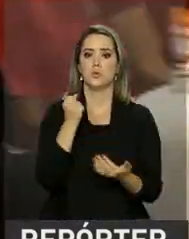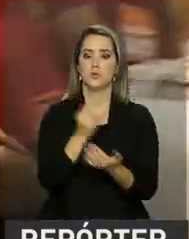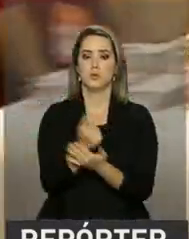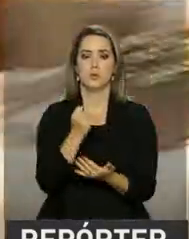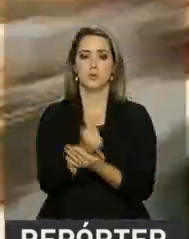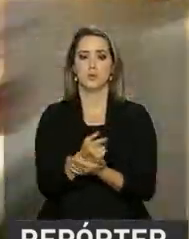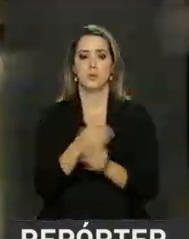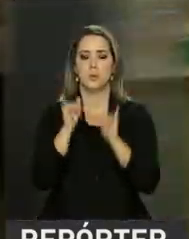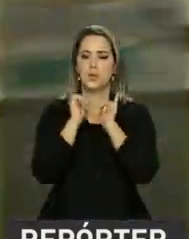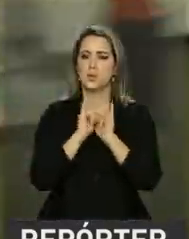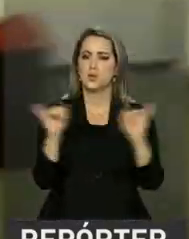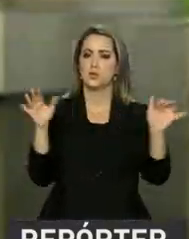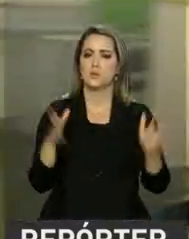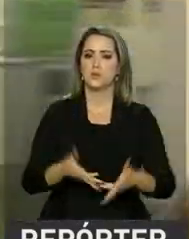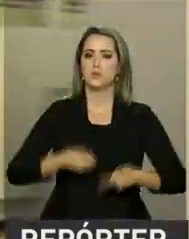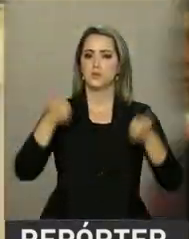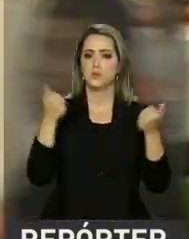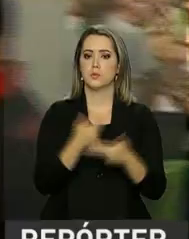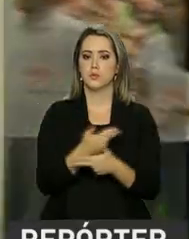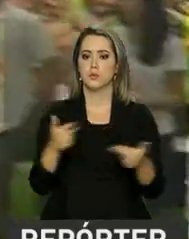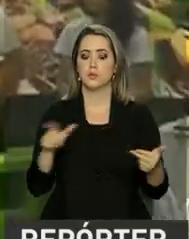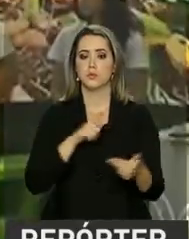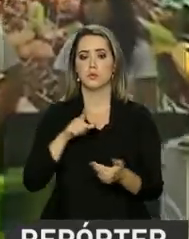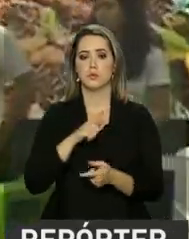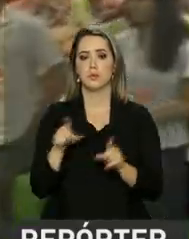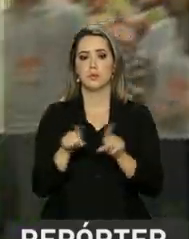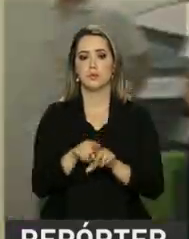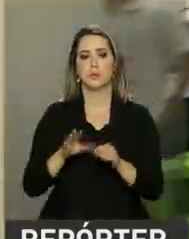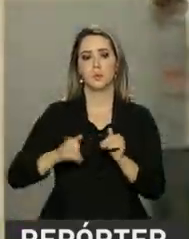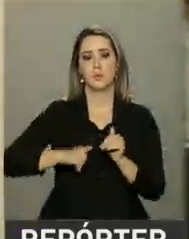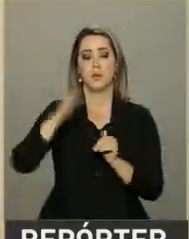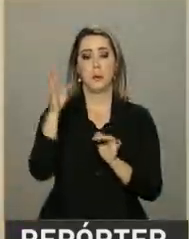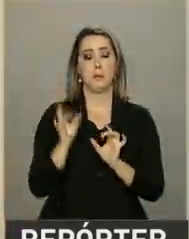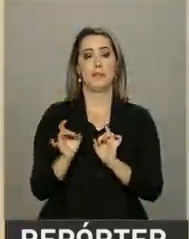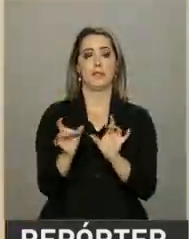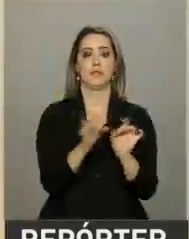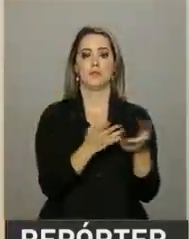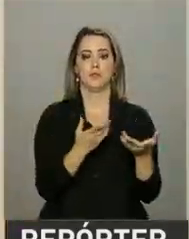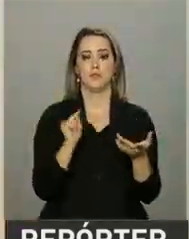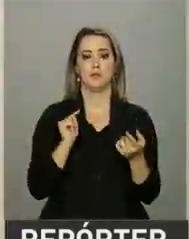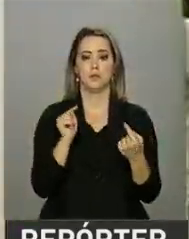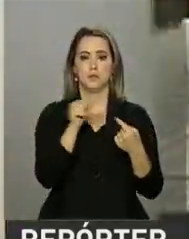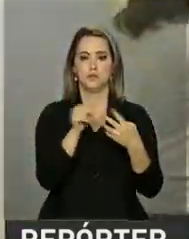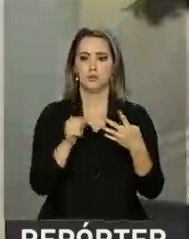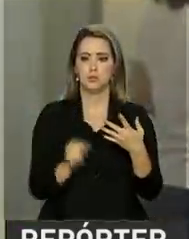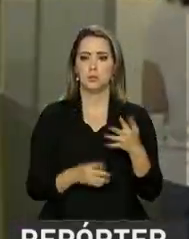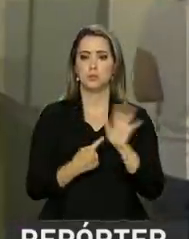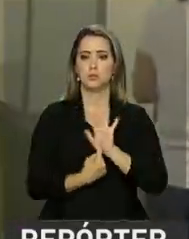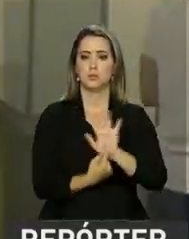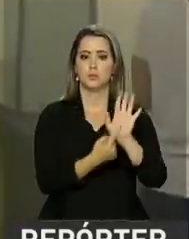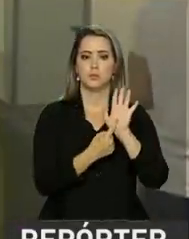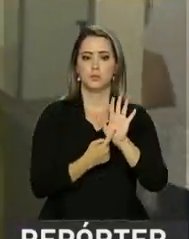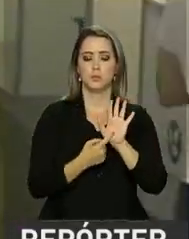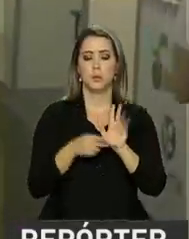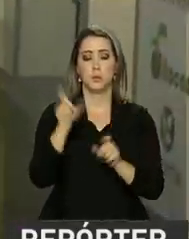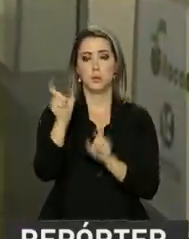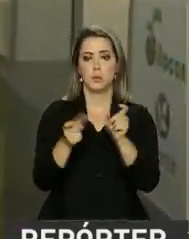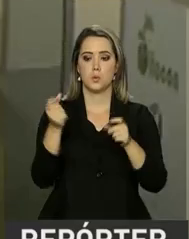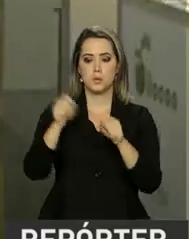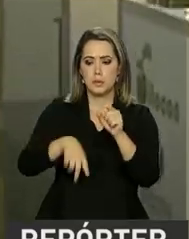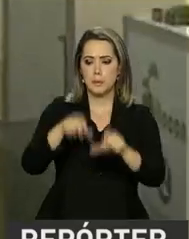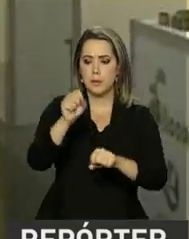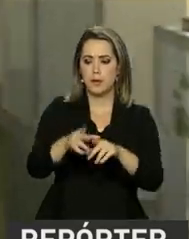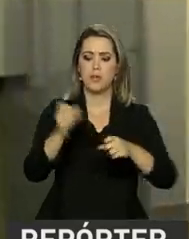compradores, divulgar os benefícios dos produtos orgânicos e aumentar as vendas. Entre os expositores estão produtores,